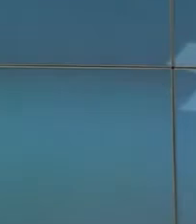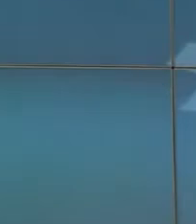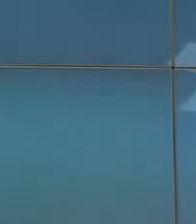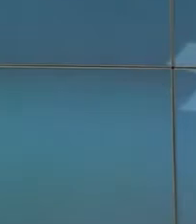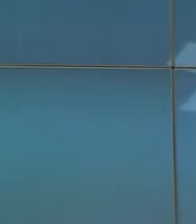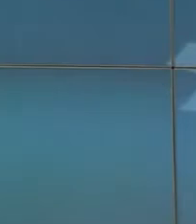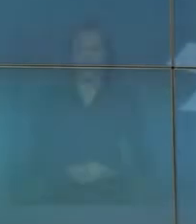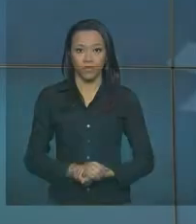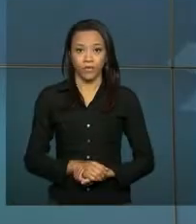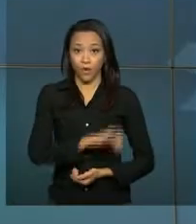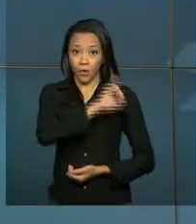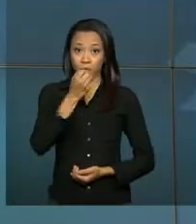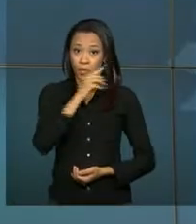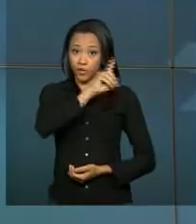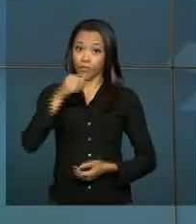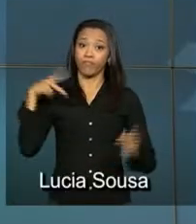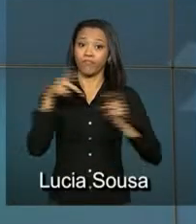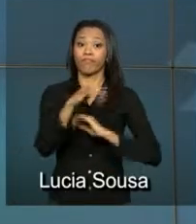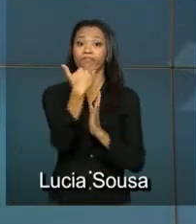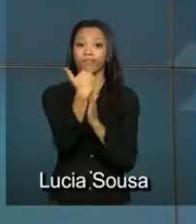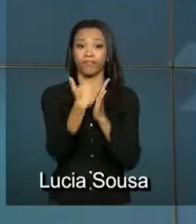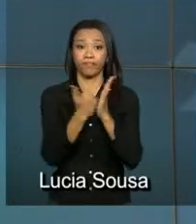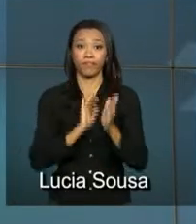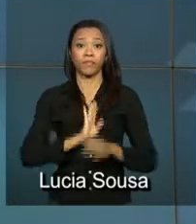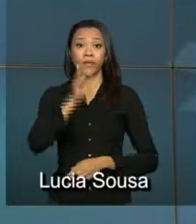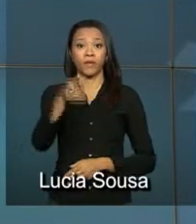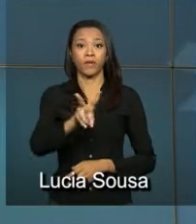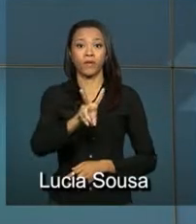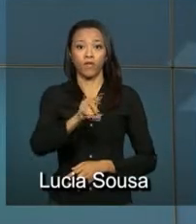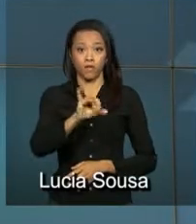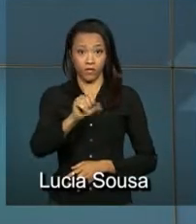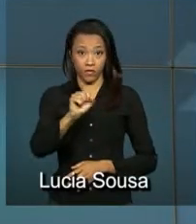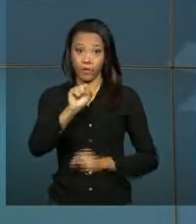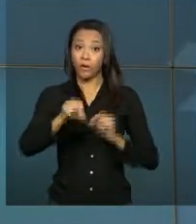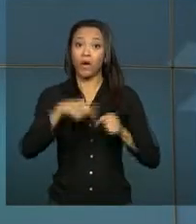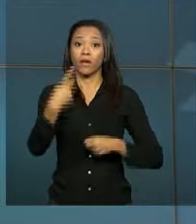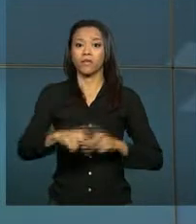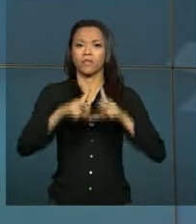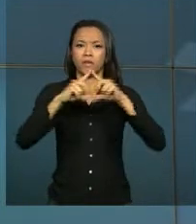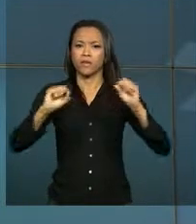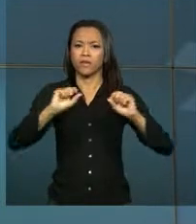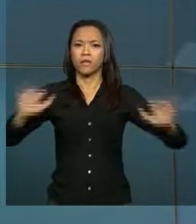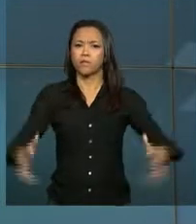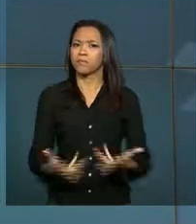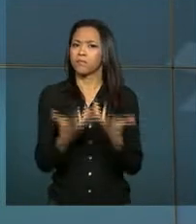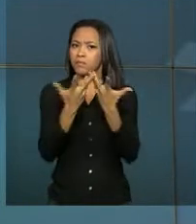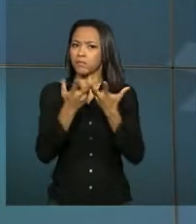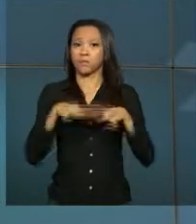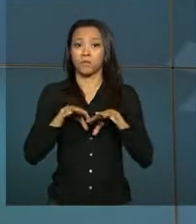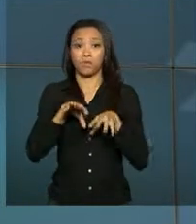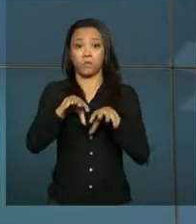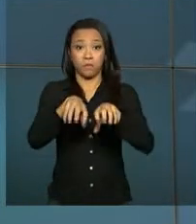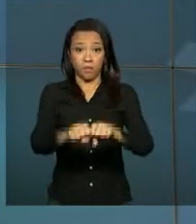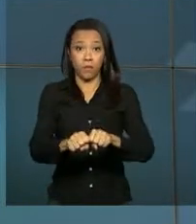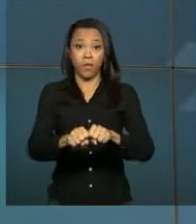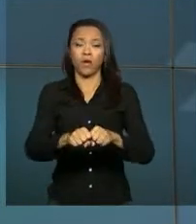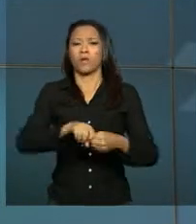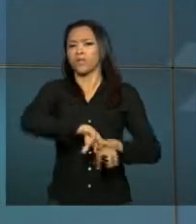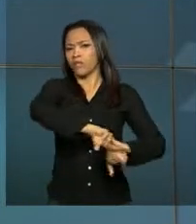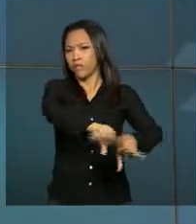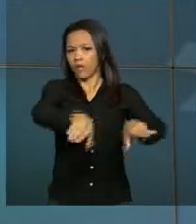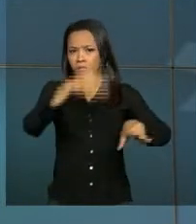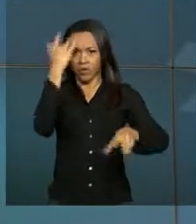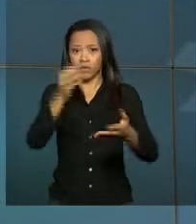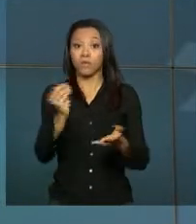olá bom dia interrompermos a nossa programação para transmitir ao vivo de brasília a solenidade de posse dos membros do conselho